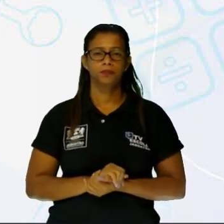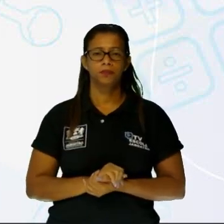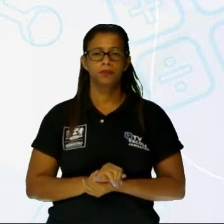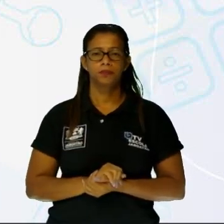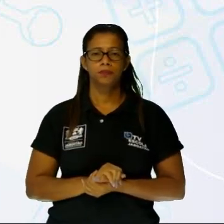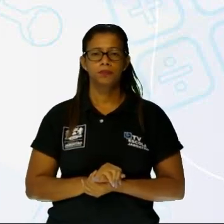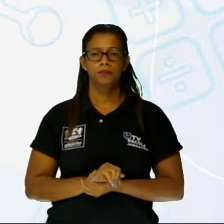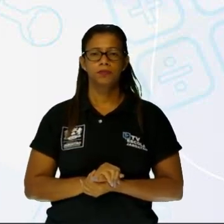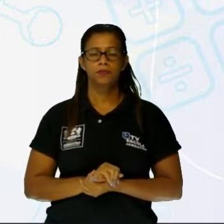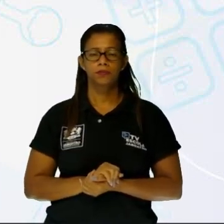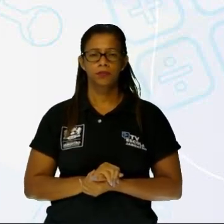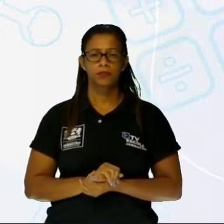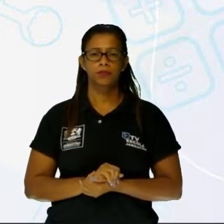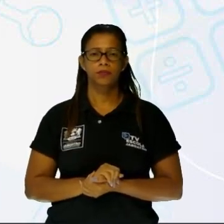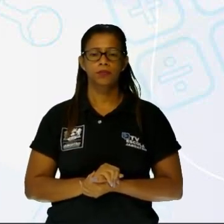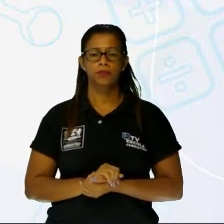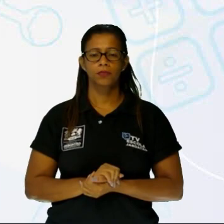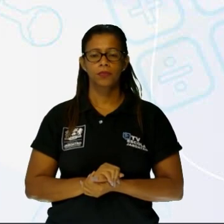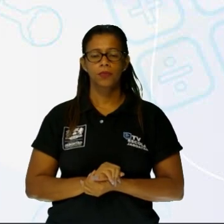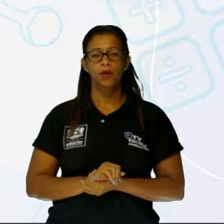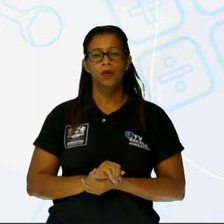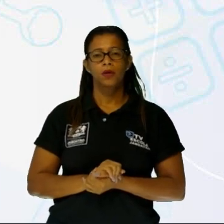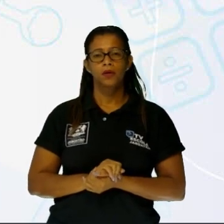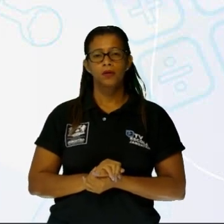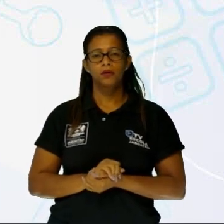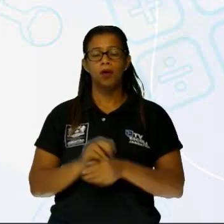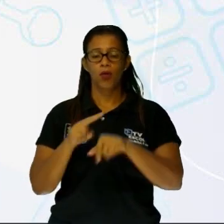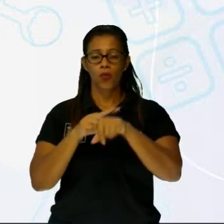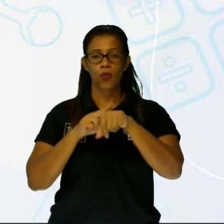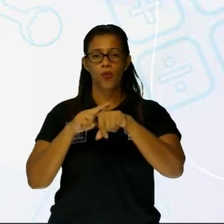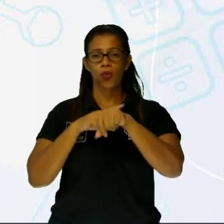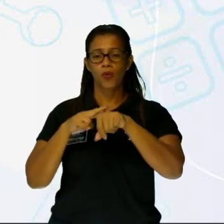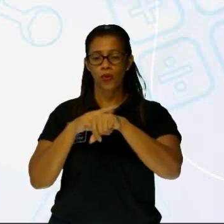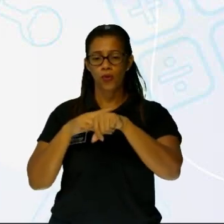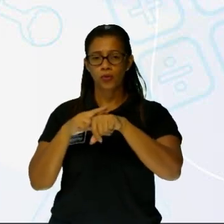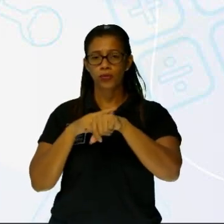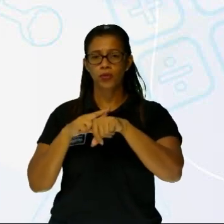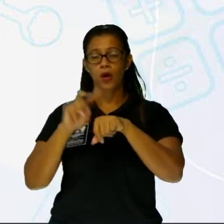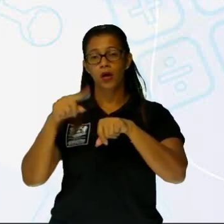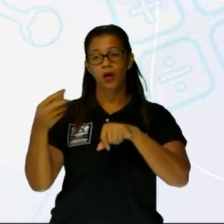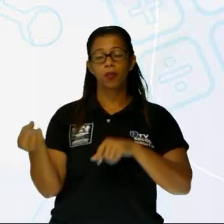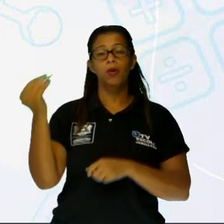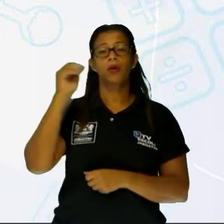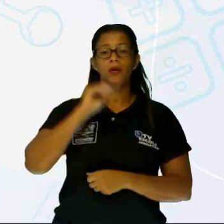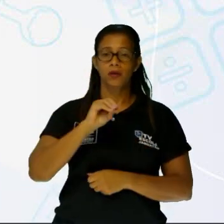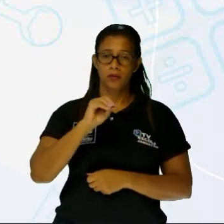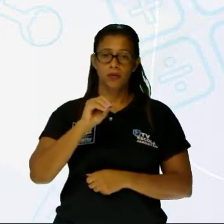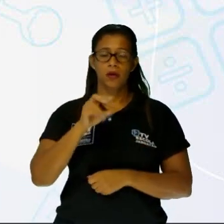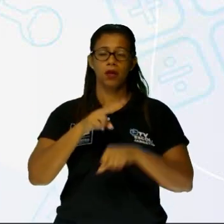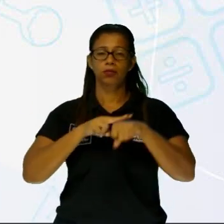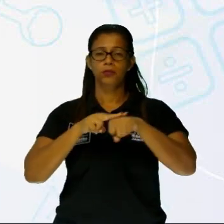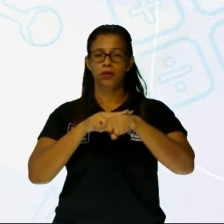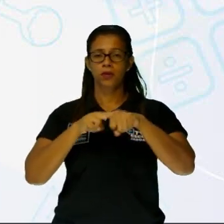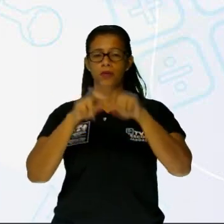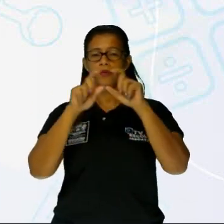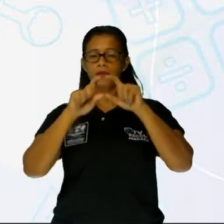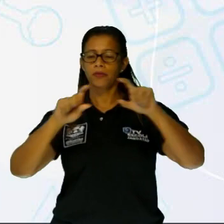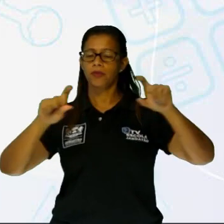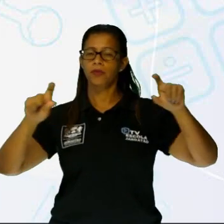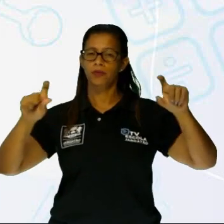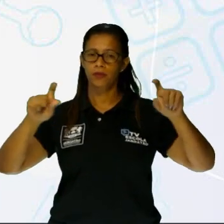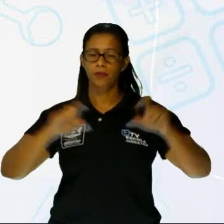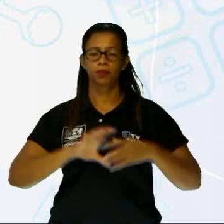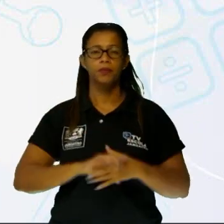ele está em roxo. E então o complemento, né, que eu tenho aí, ó, harsh on himself, que está